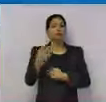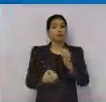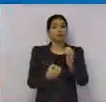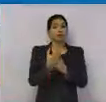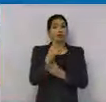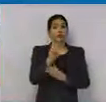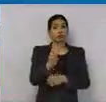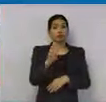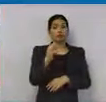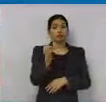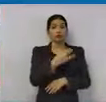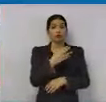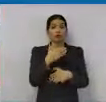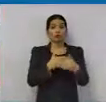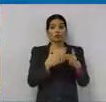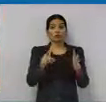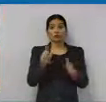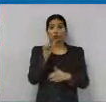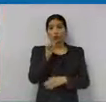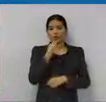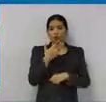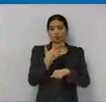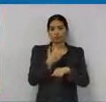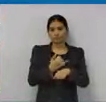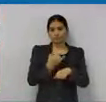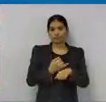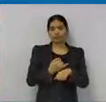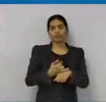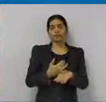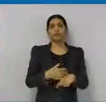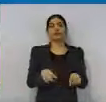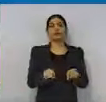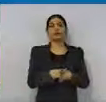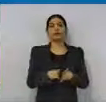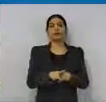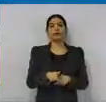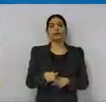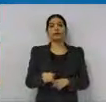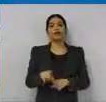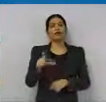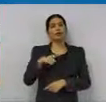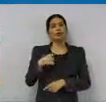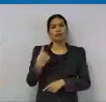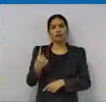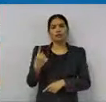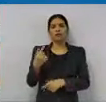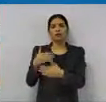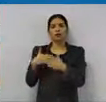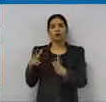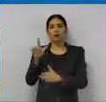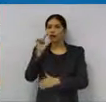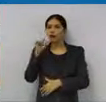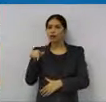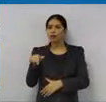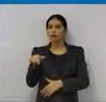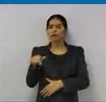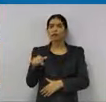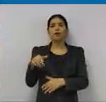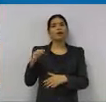novos reservatórios metálicos, a recuperação de um reservatório